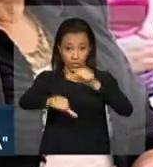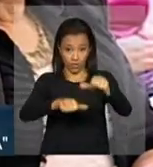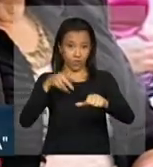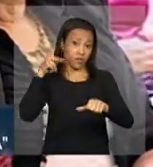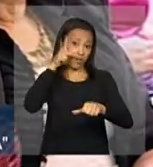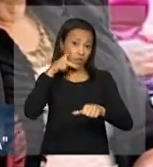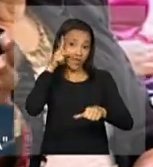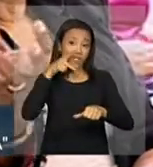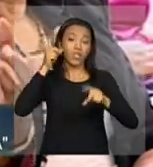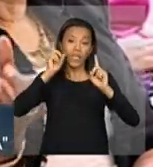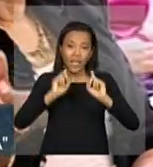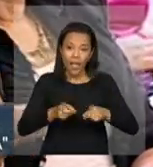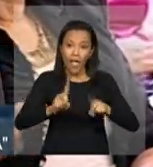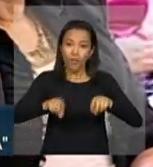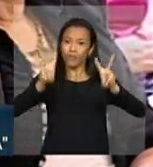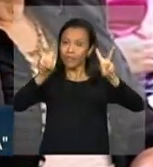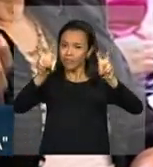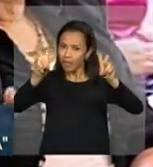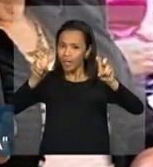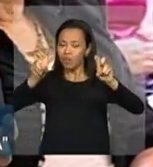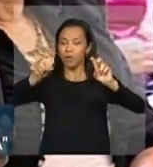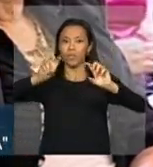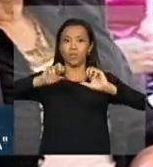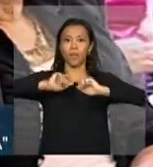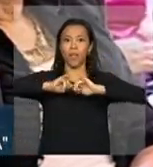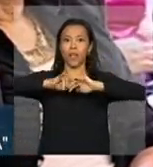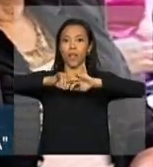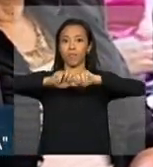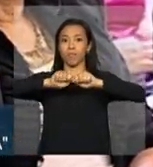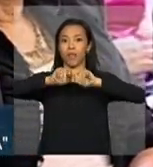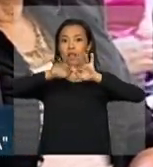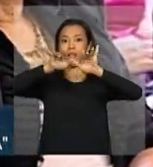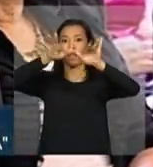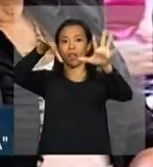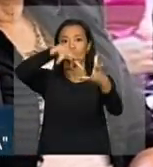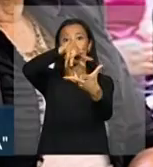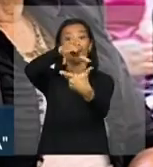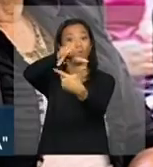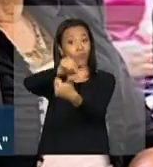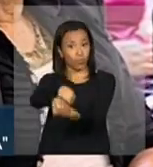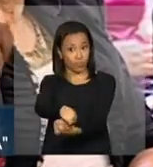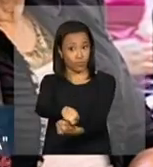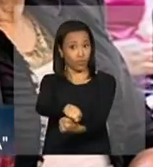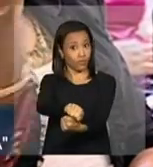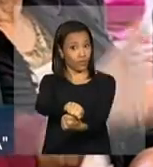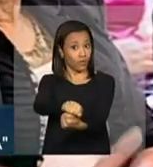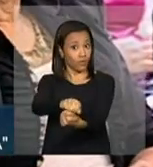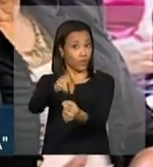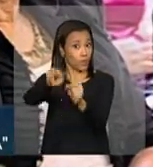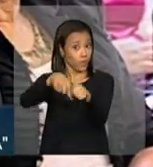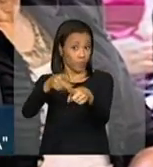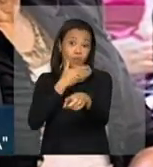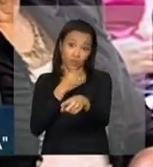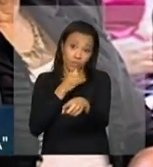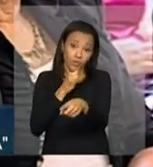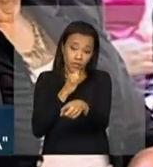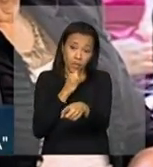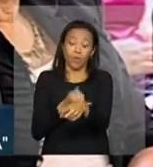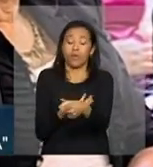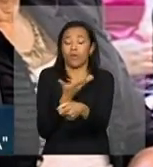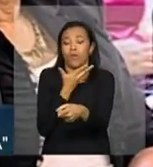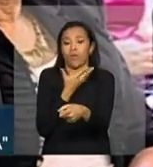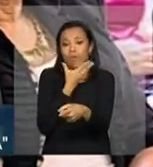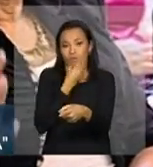que está permeando um mundo de maioria masculina, no caso, o Congresso